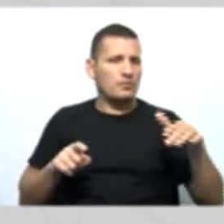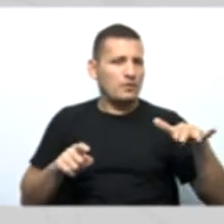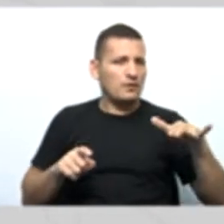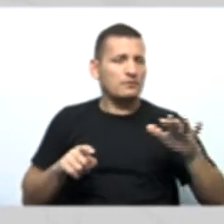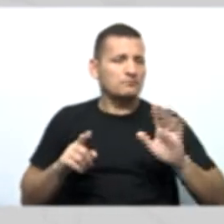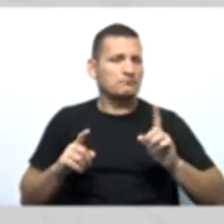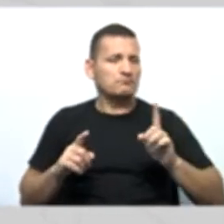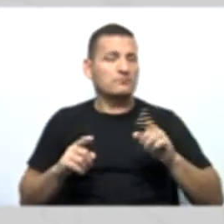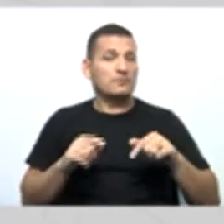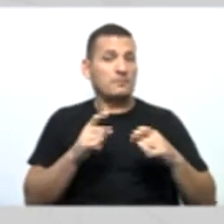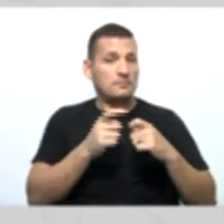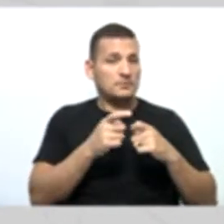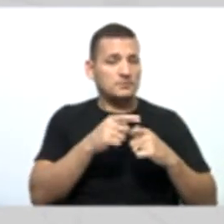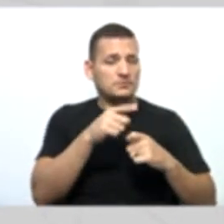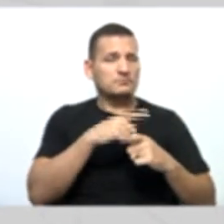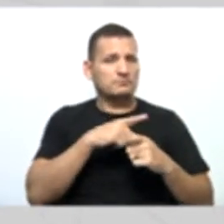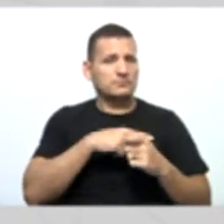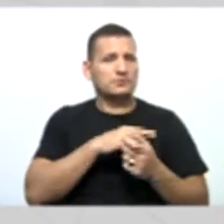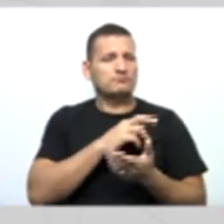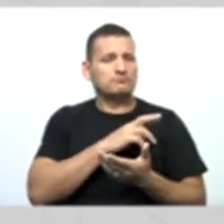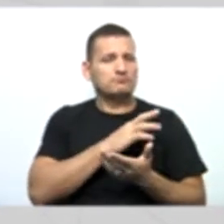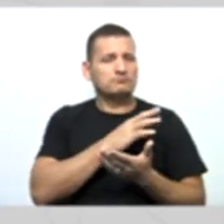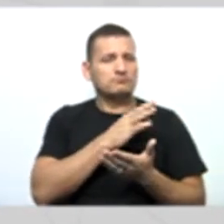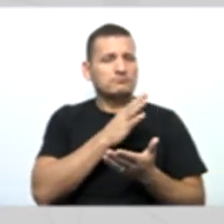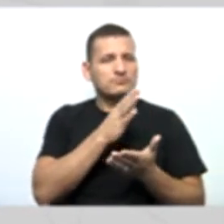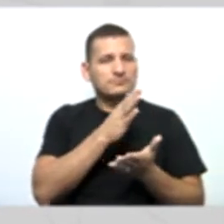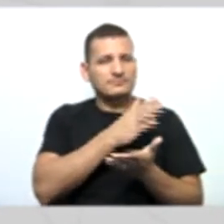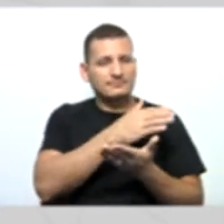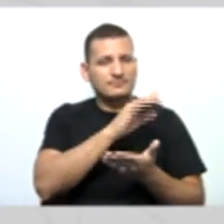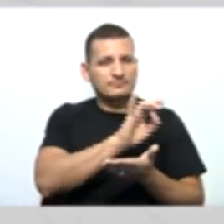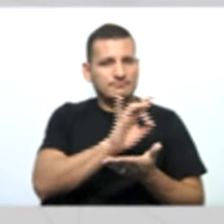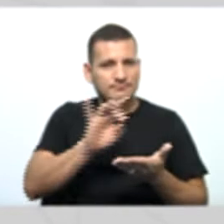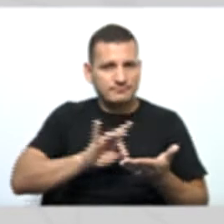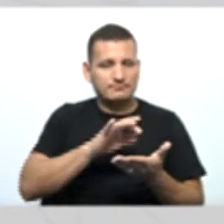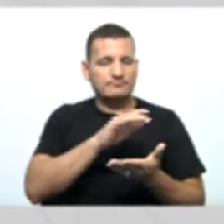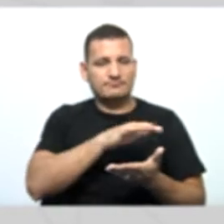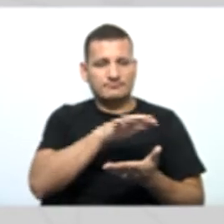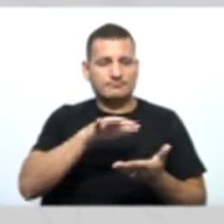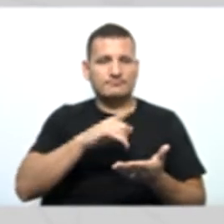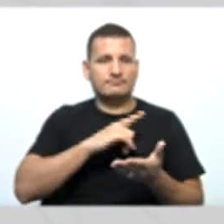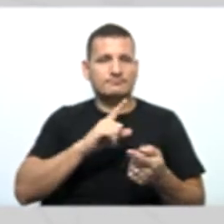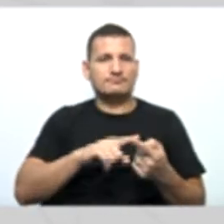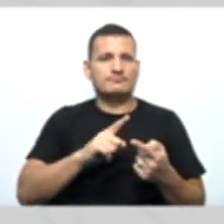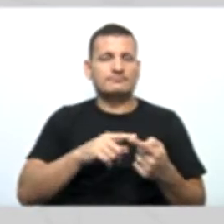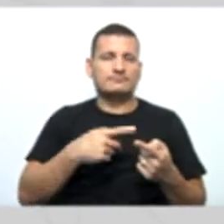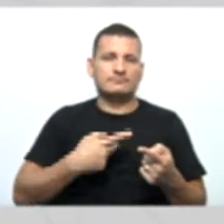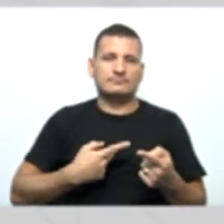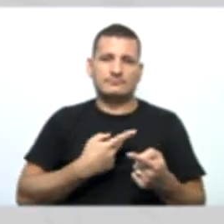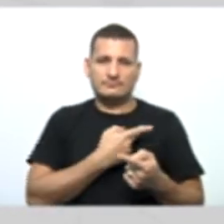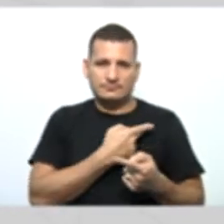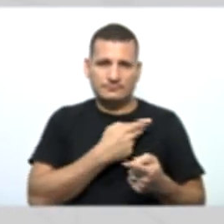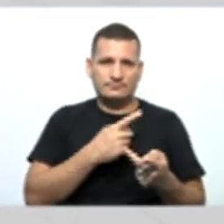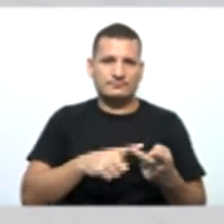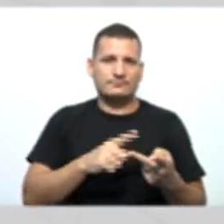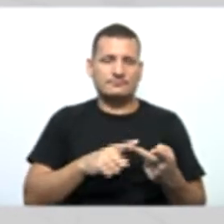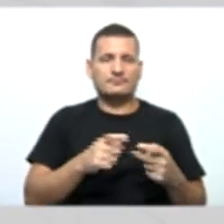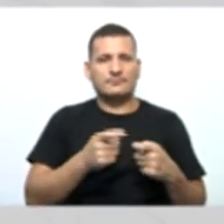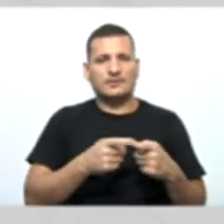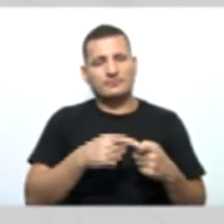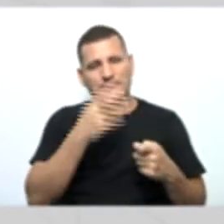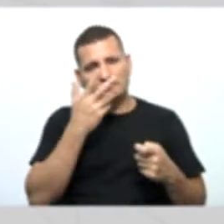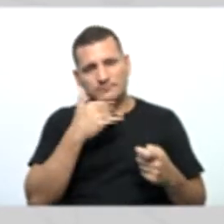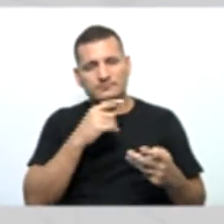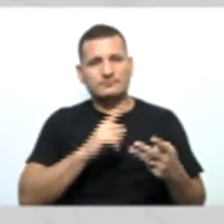tudo dividido, né? Você tem um cirurgião, você tem um dentista, você tem um pediatra. Na informática, todo mundo da